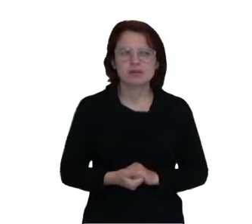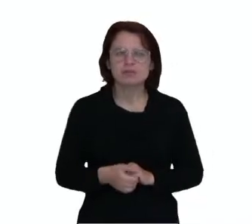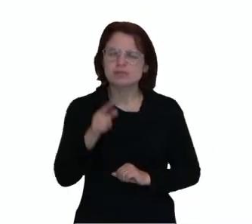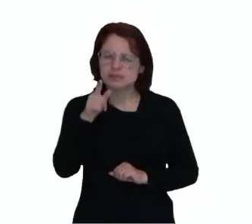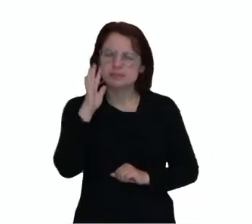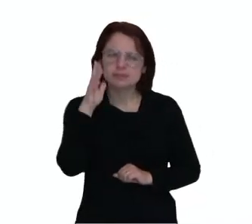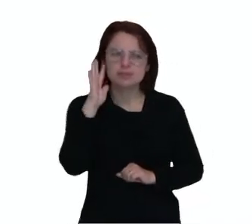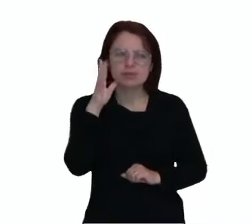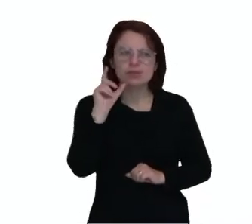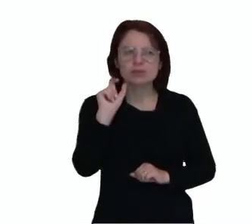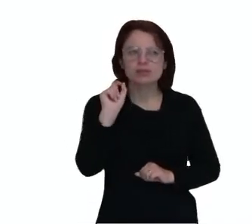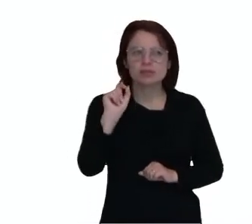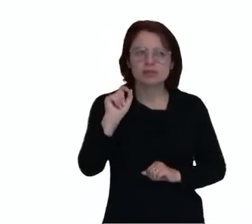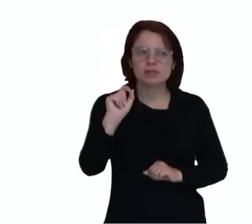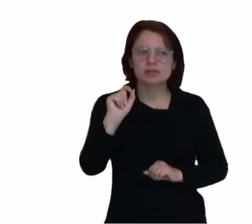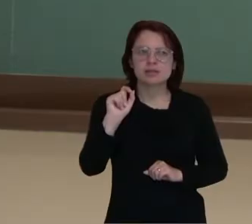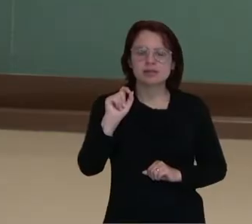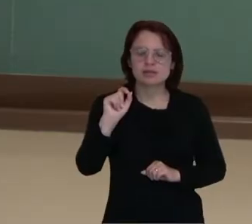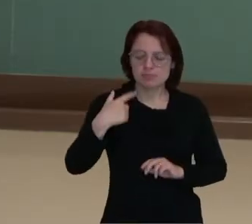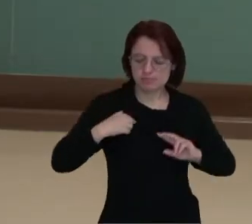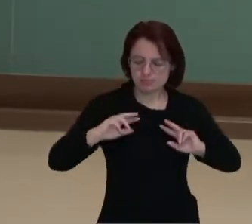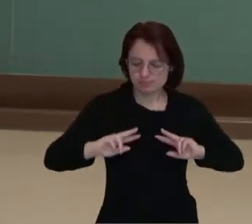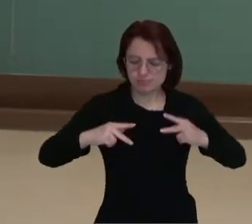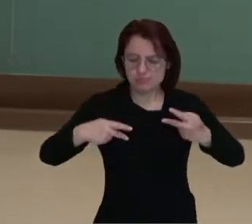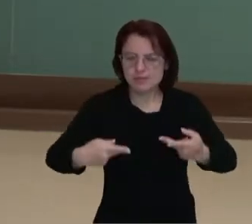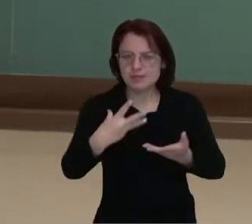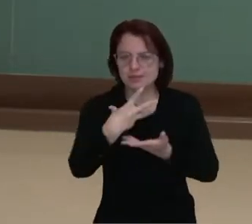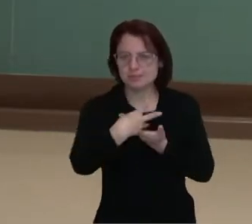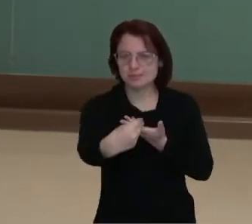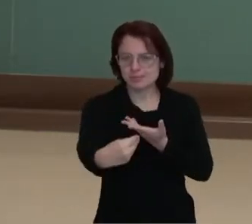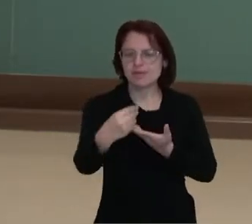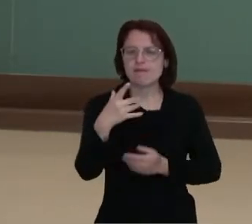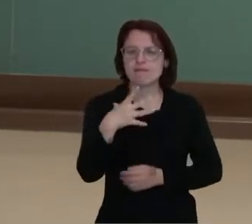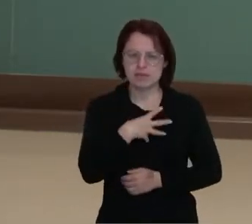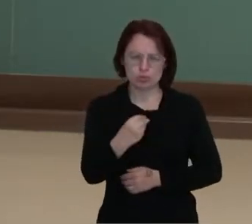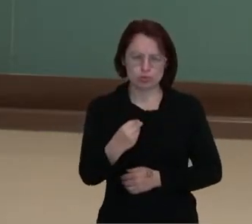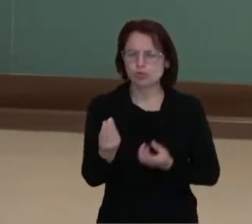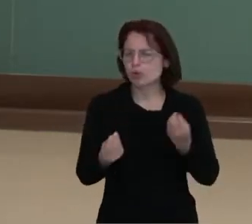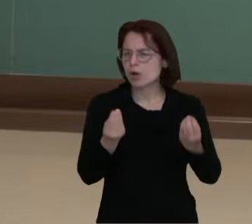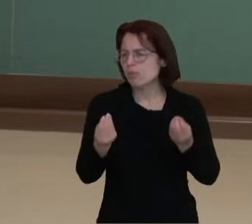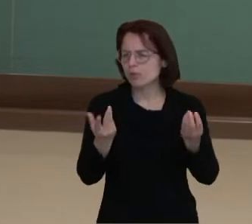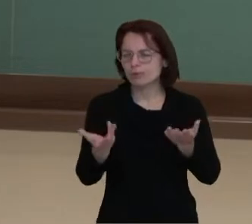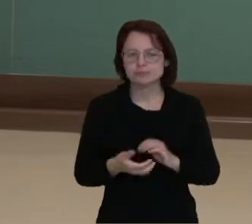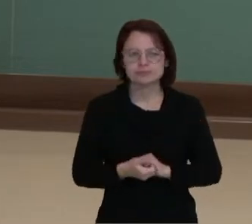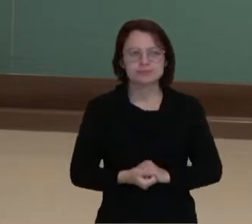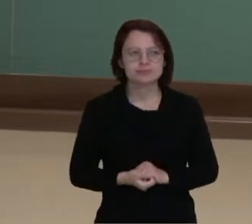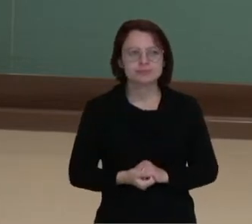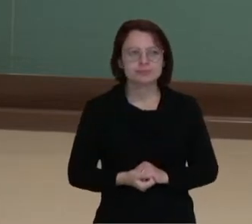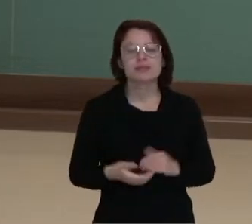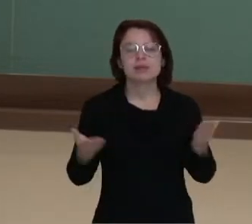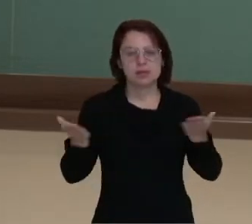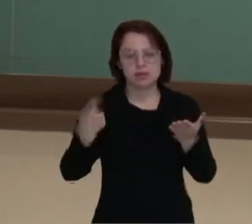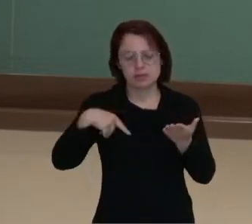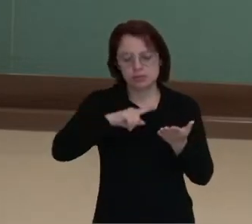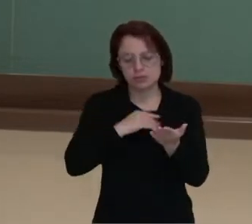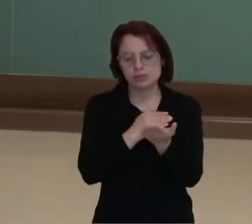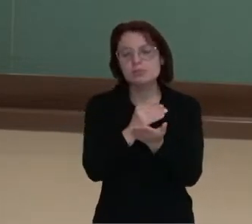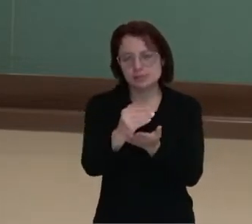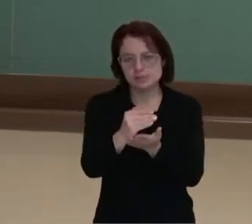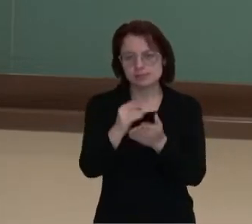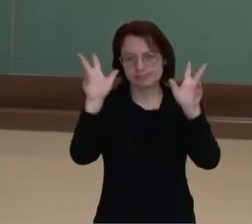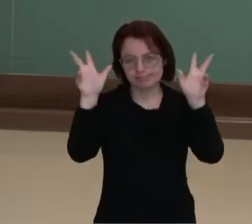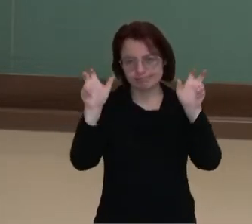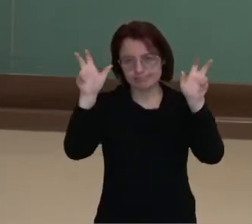de que forma que os organismos transmitem essas características para os seus filhos? Então, nós vamos começar a entrar no assunto que é